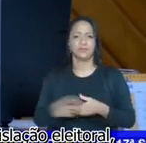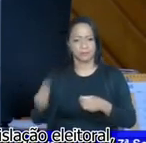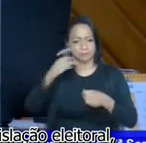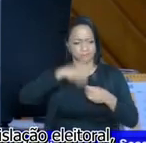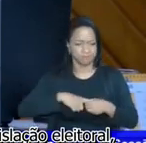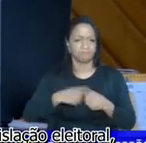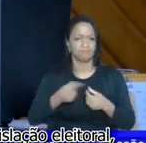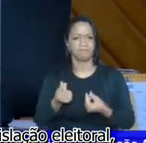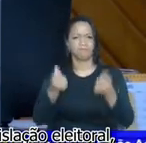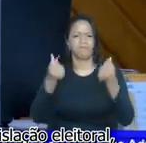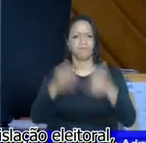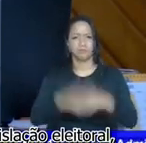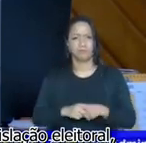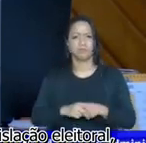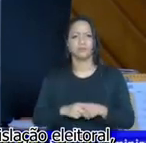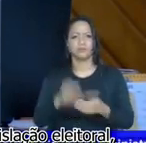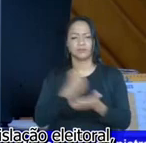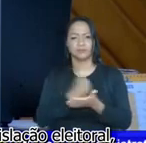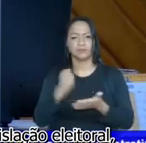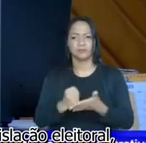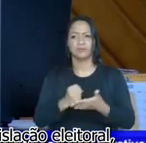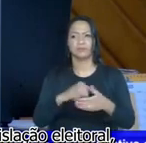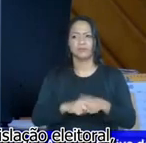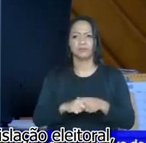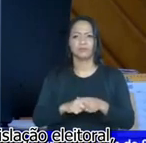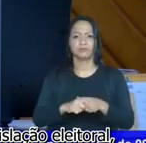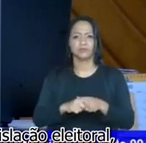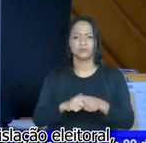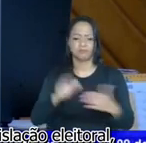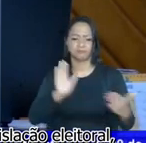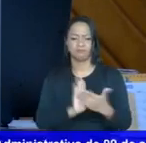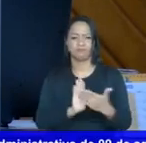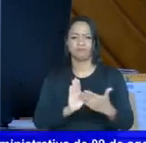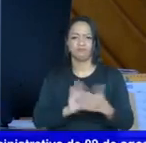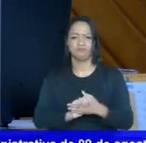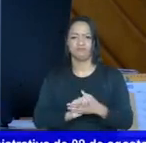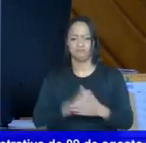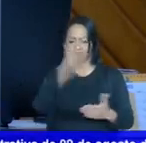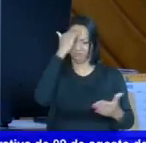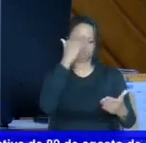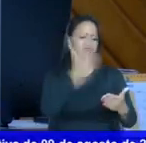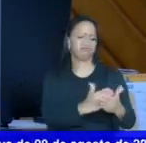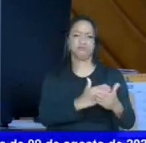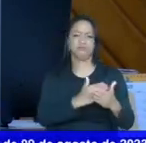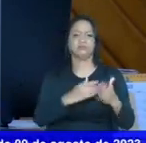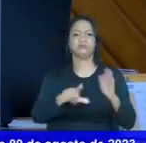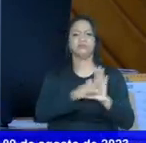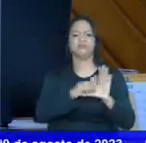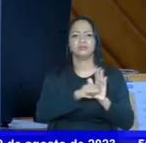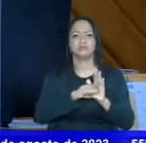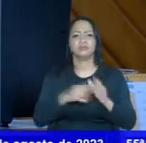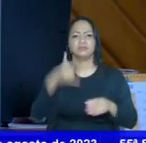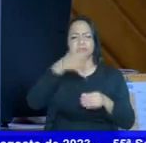restituição. Trata-se de contratação que afronta a legislação eleitoral, que admite o registro de despesa com